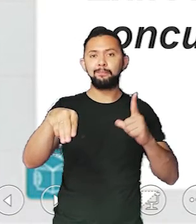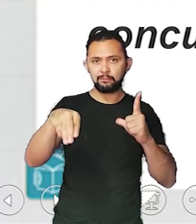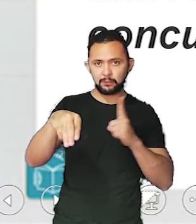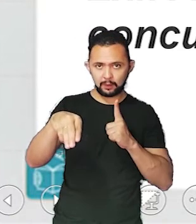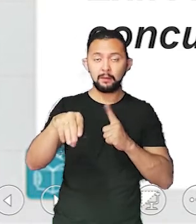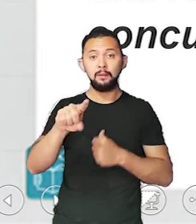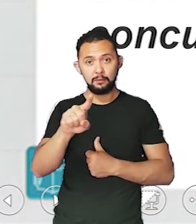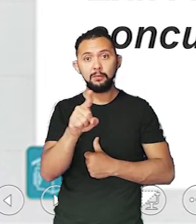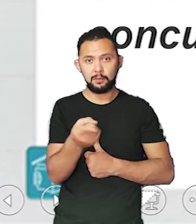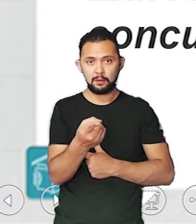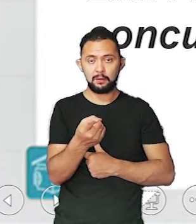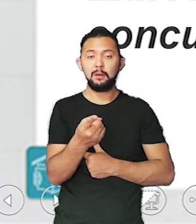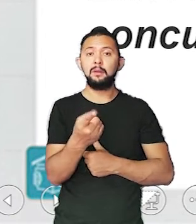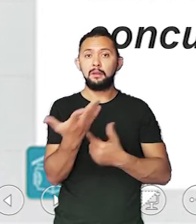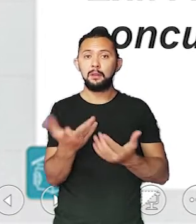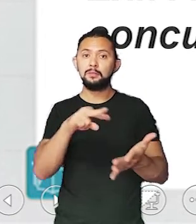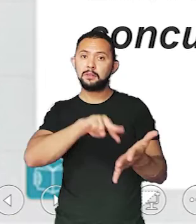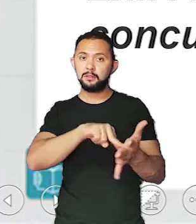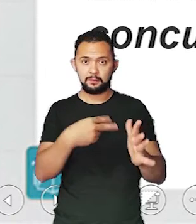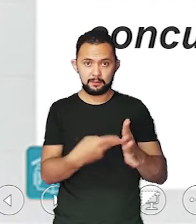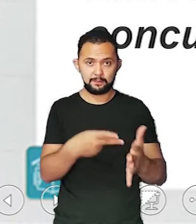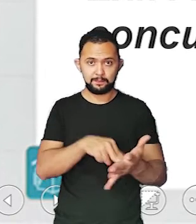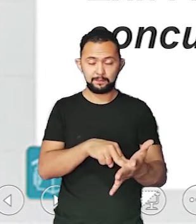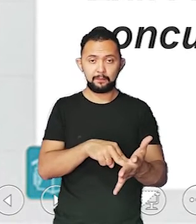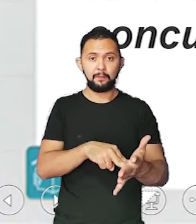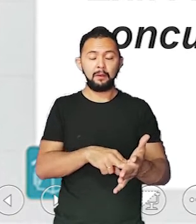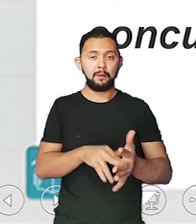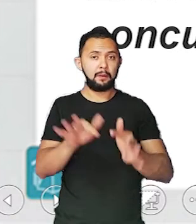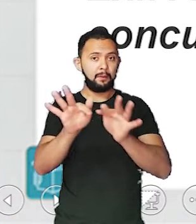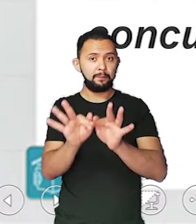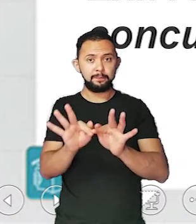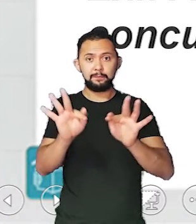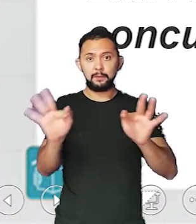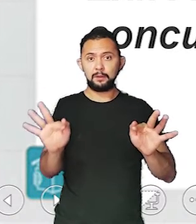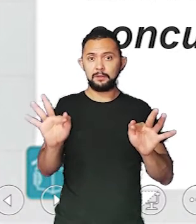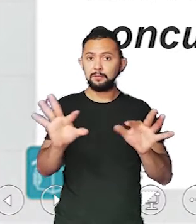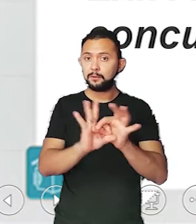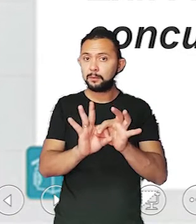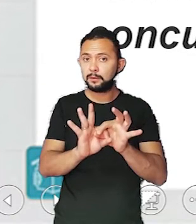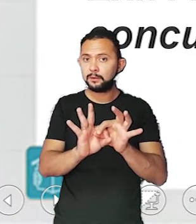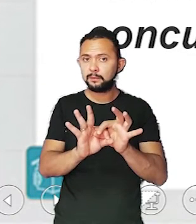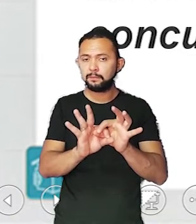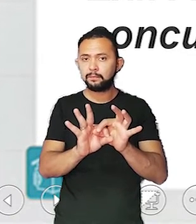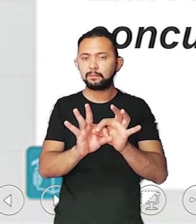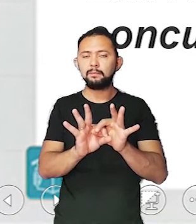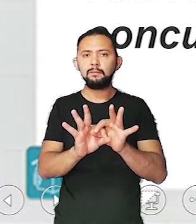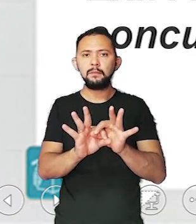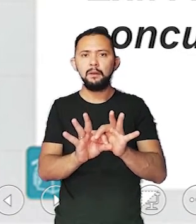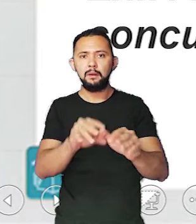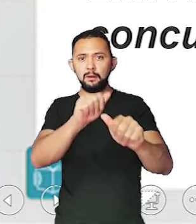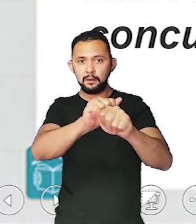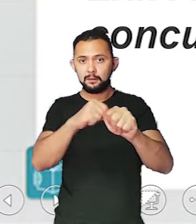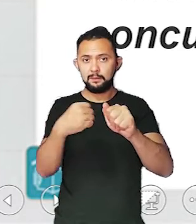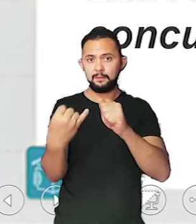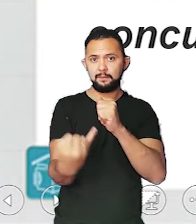estão entendendo aí esse meu com, tá aparecendo aí um código, né? Alguma coisa diferente. Enfim, vamos lá. Então, esse com aí... Vocês